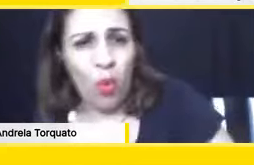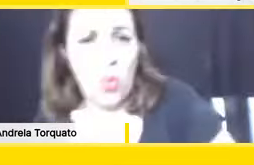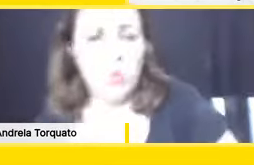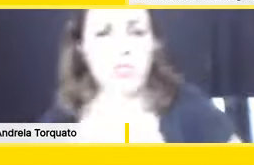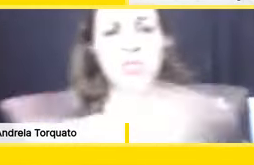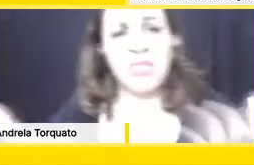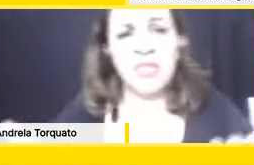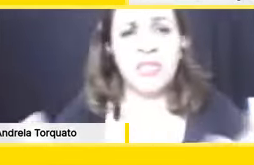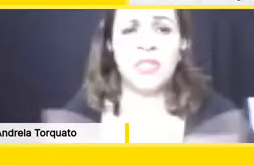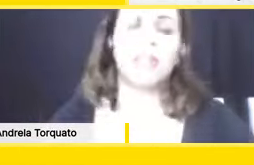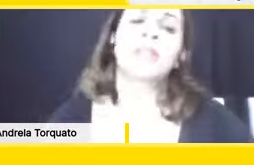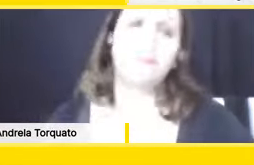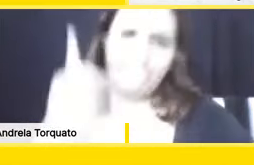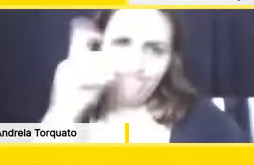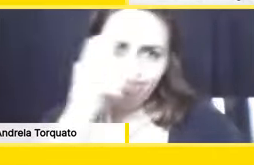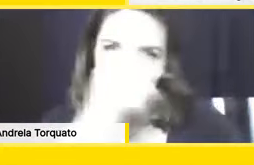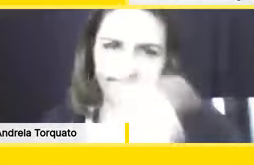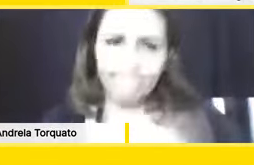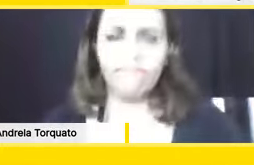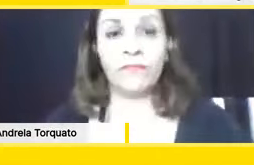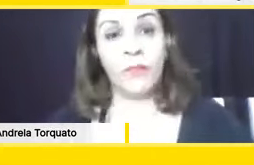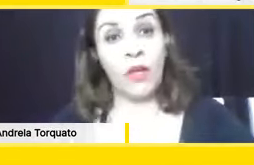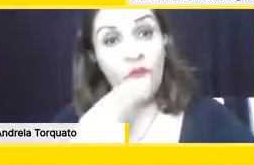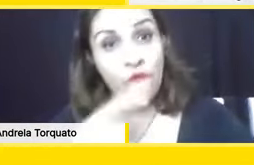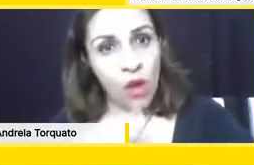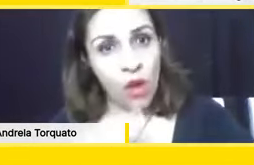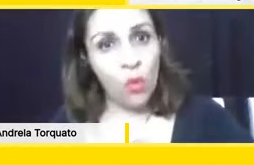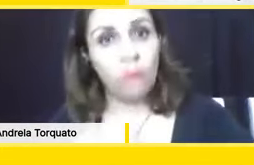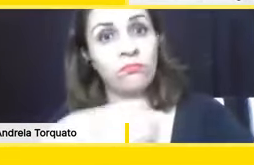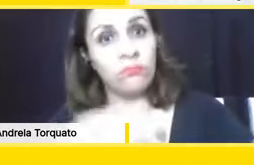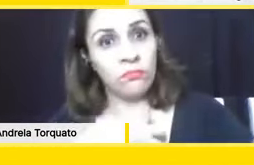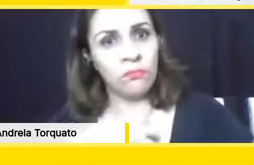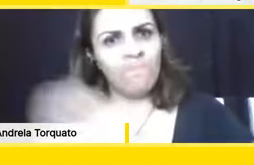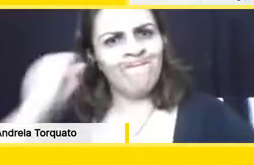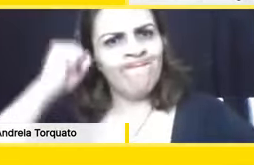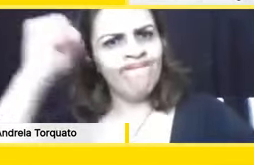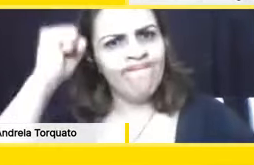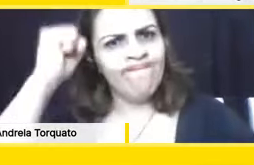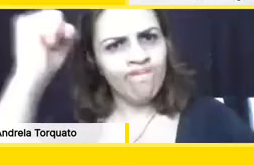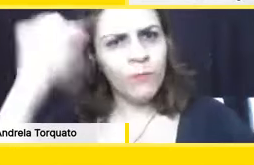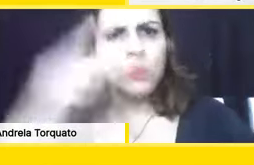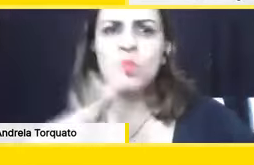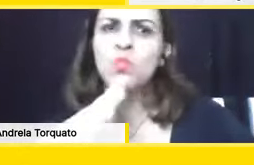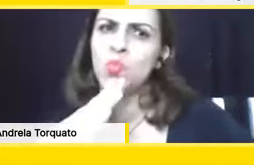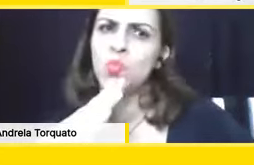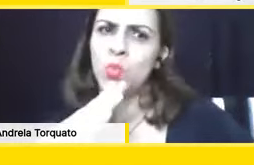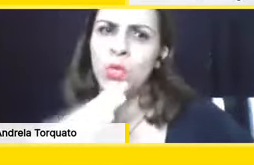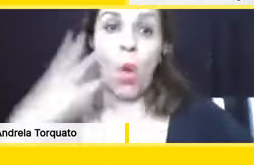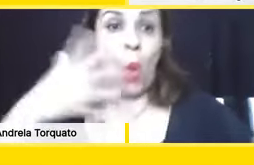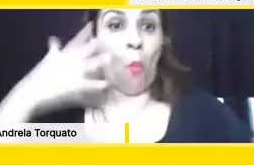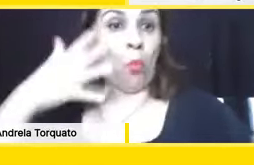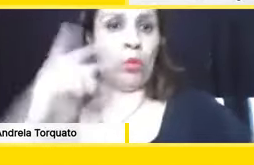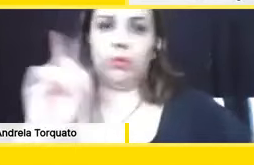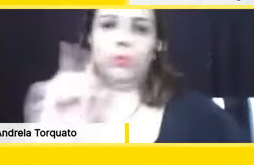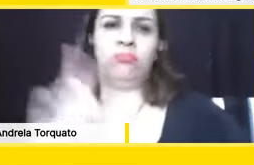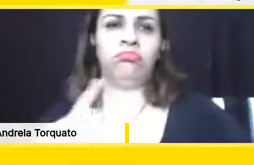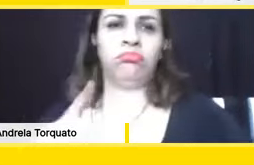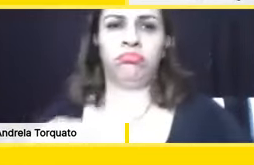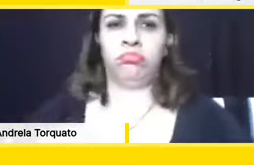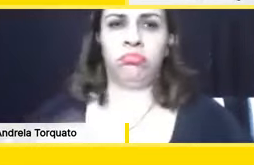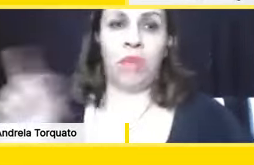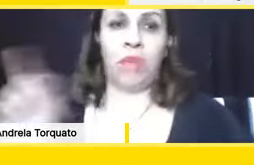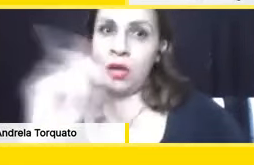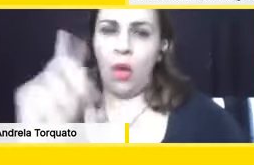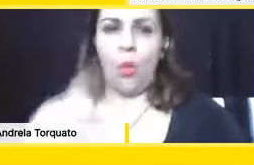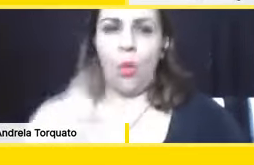não levo isso. Quando eu falo isso, eu falo como militante da causa, e não como político que se aproveita.